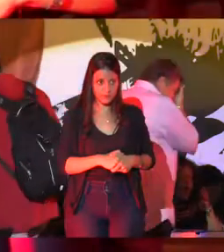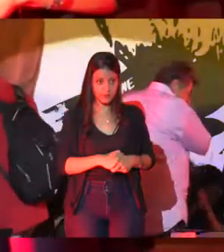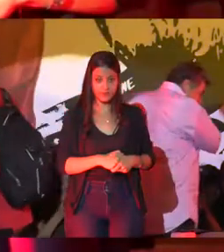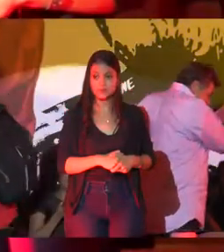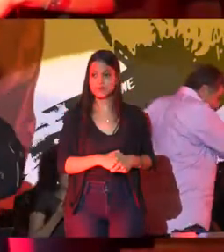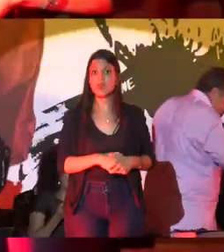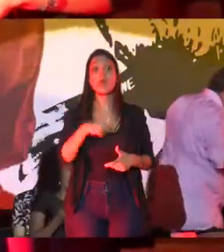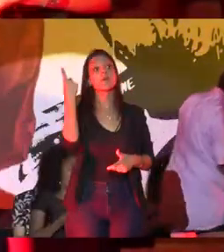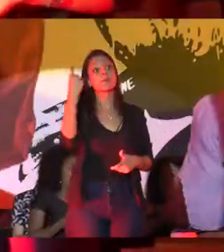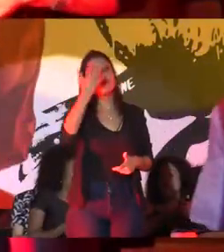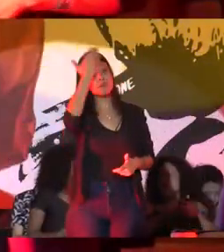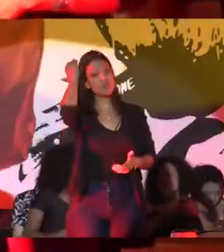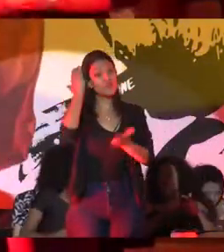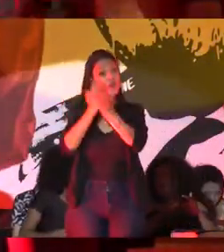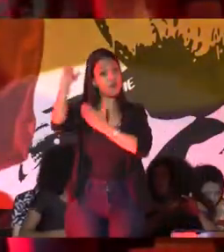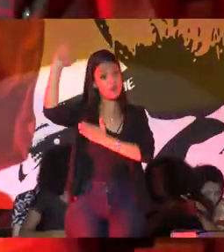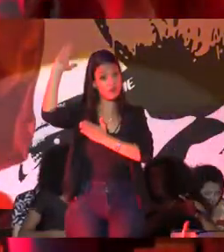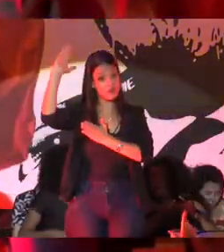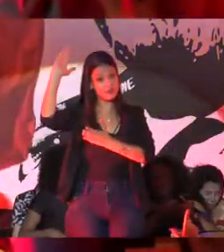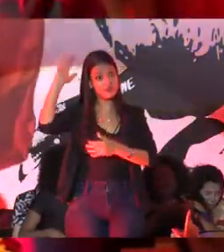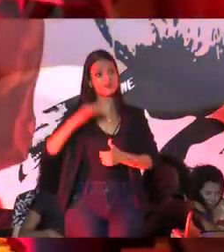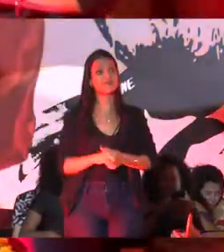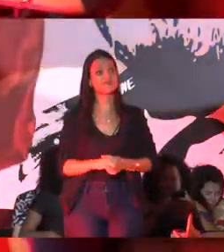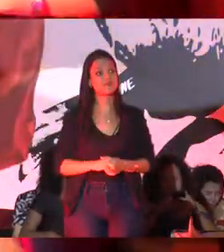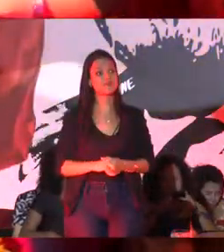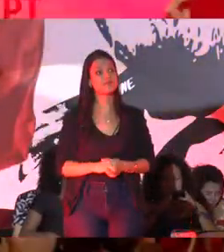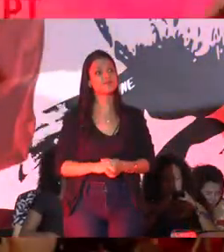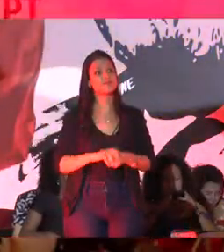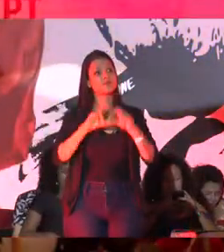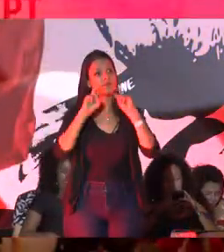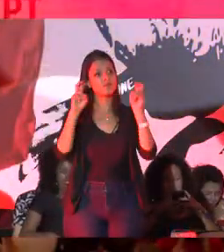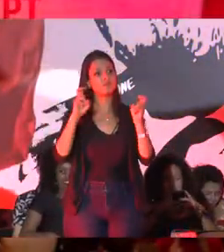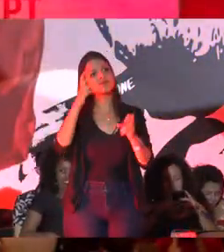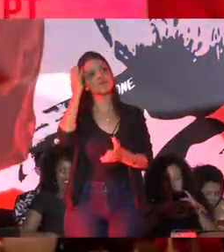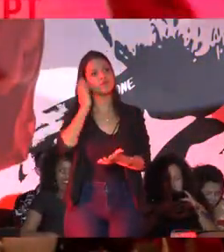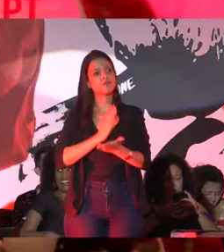primeiramente, fora Temer, né, gente?